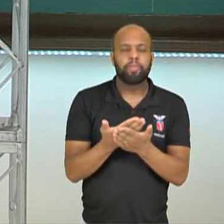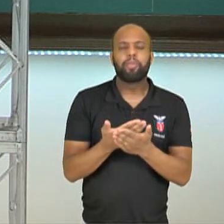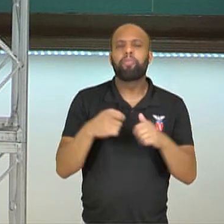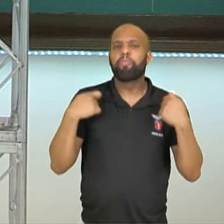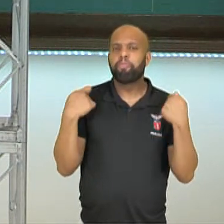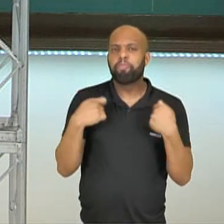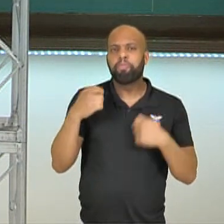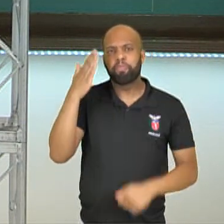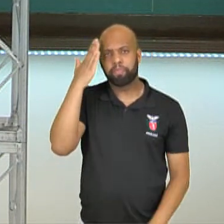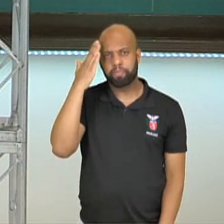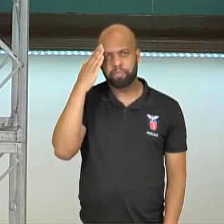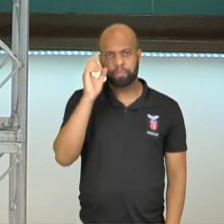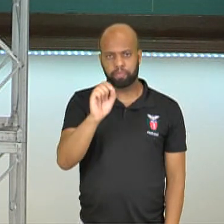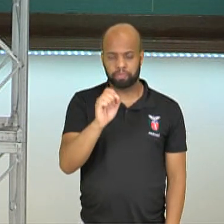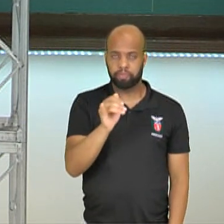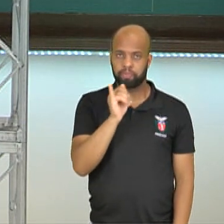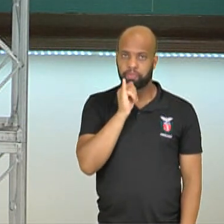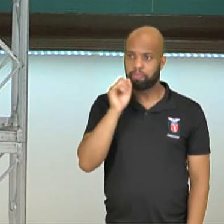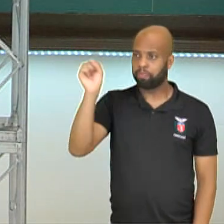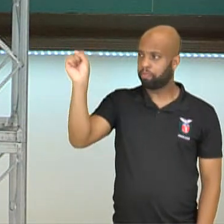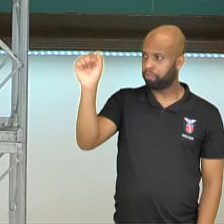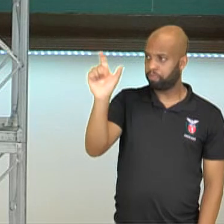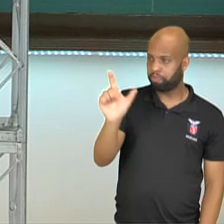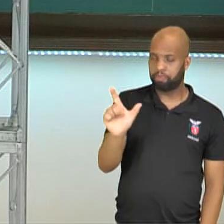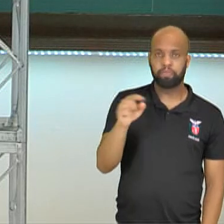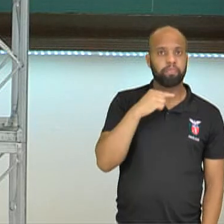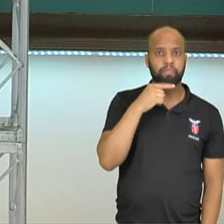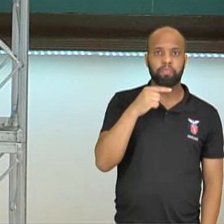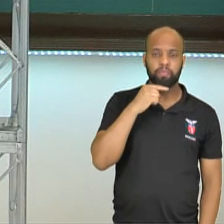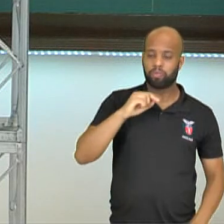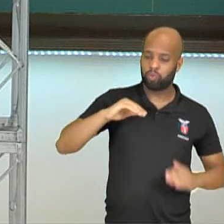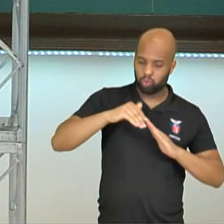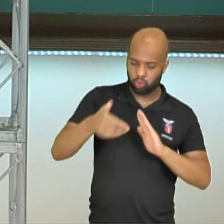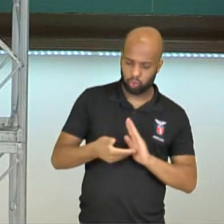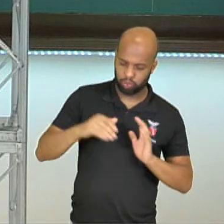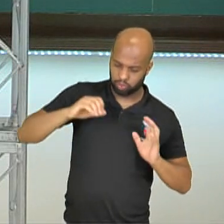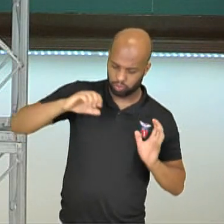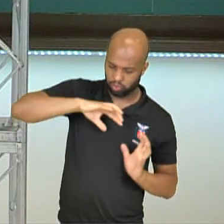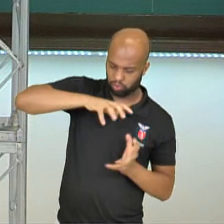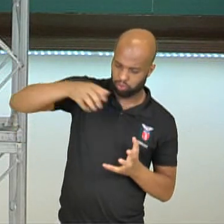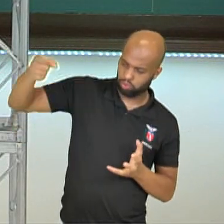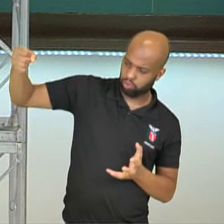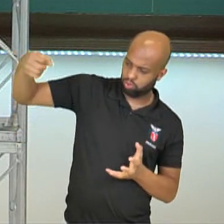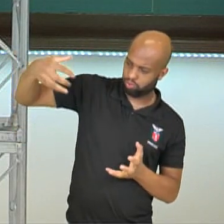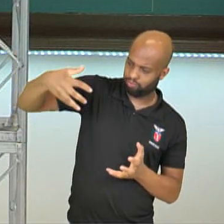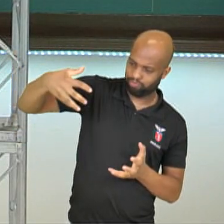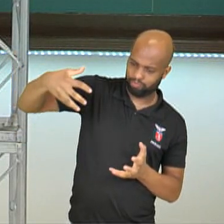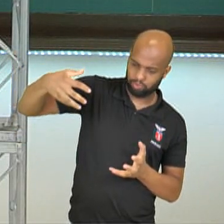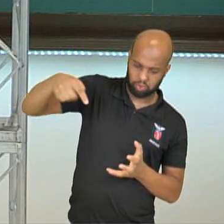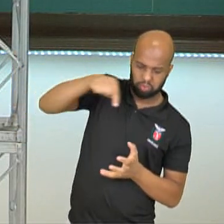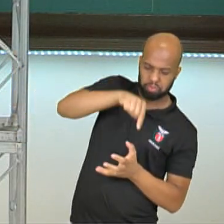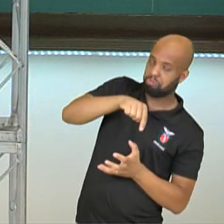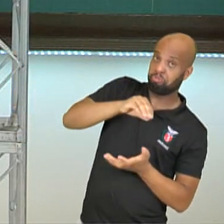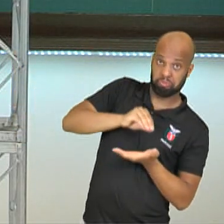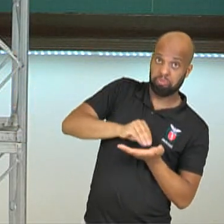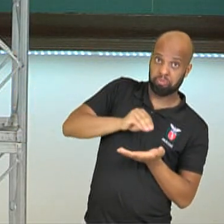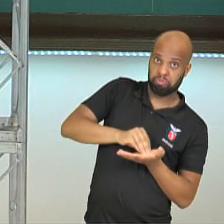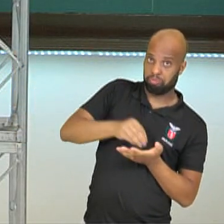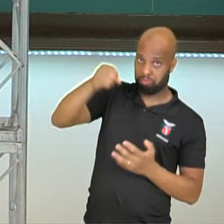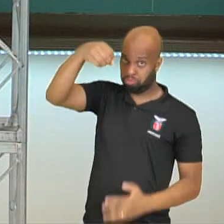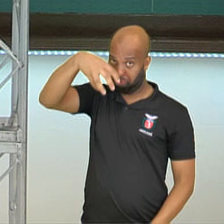que, como o Sol não é capaz de iluminar todo o planeta da mesma forma ao mesmo tempo, nós